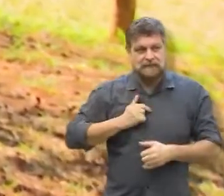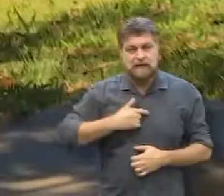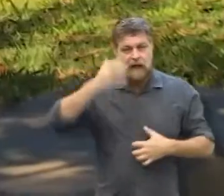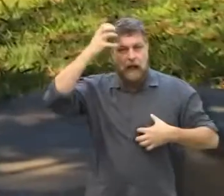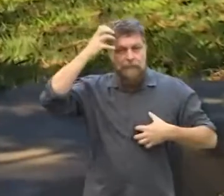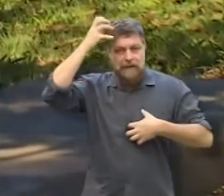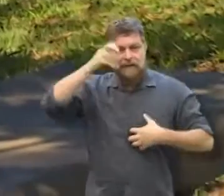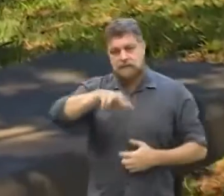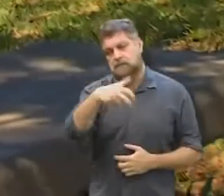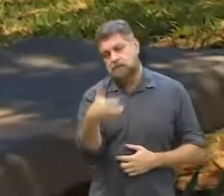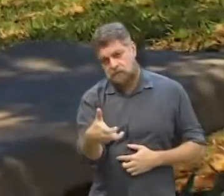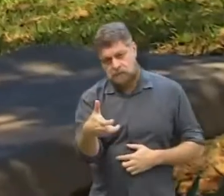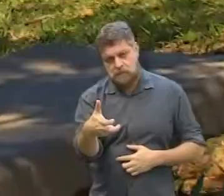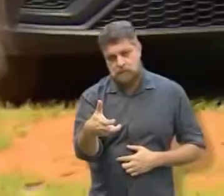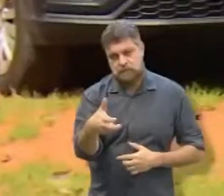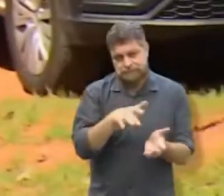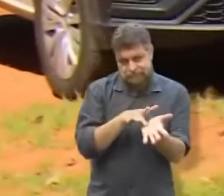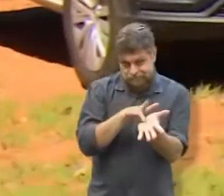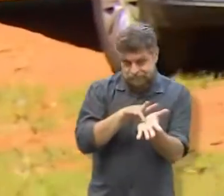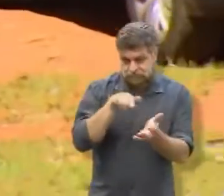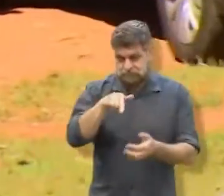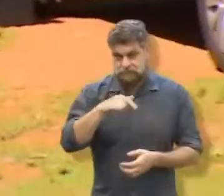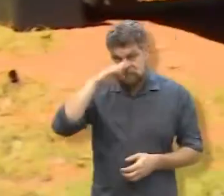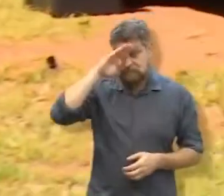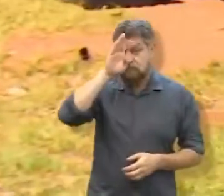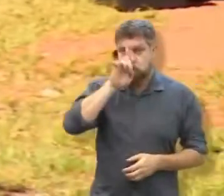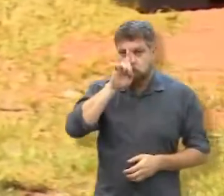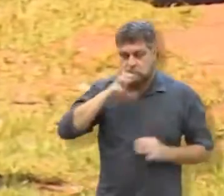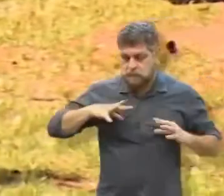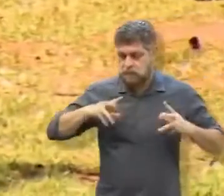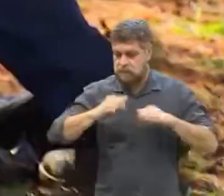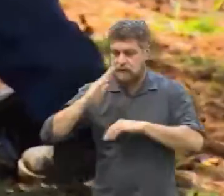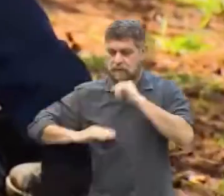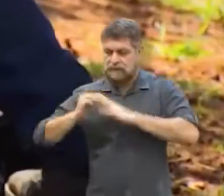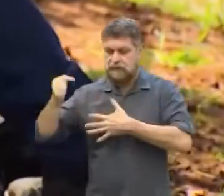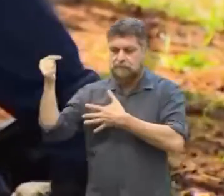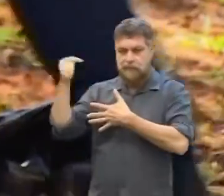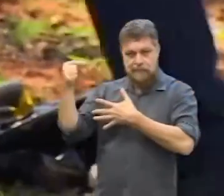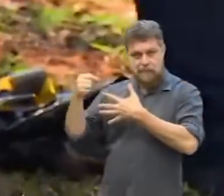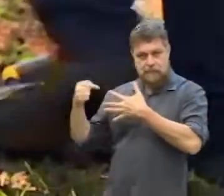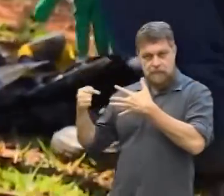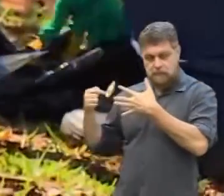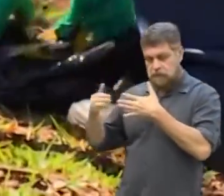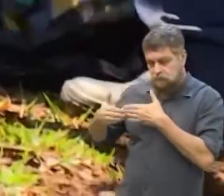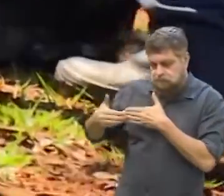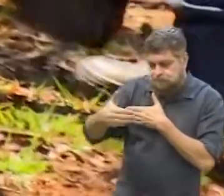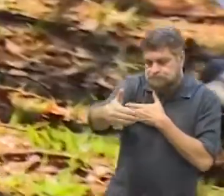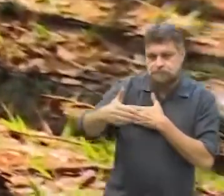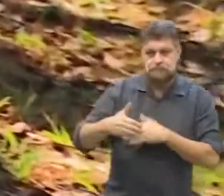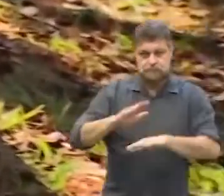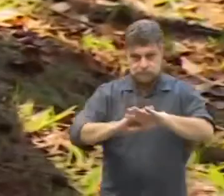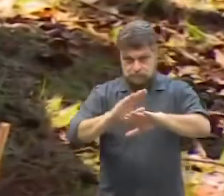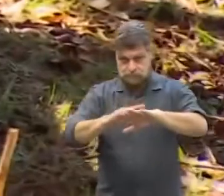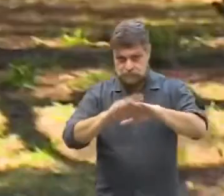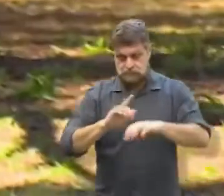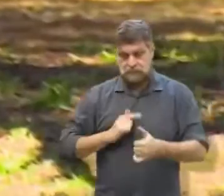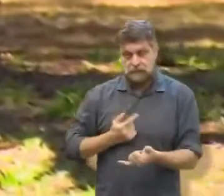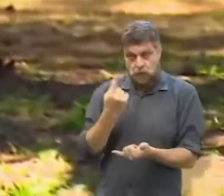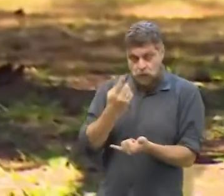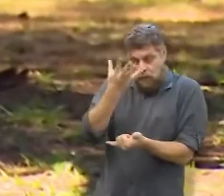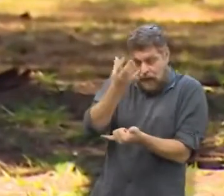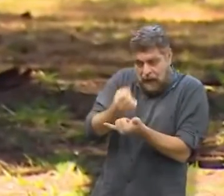de alguns macacos mortos por febre amarela. E a partir daí, todas as ações que precisam ser desencadeadas.